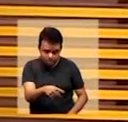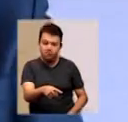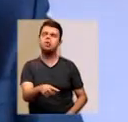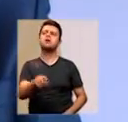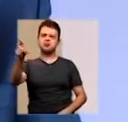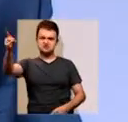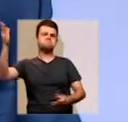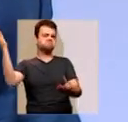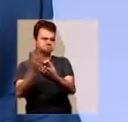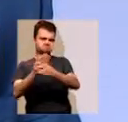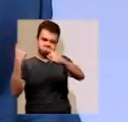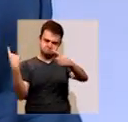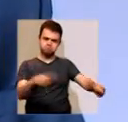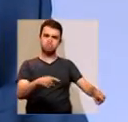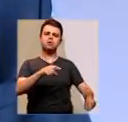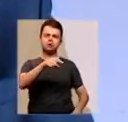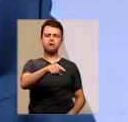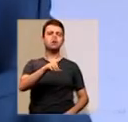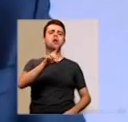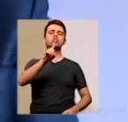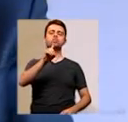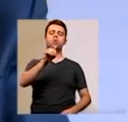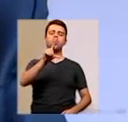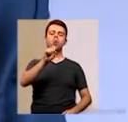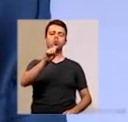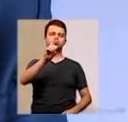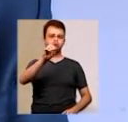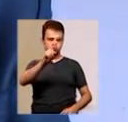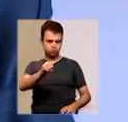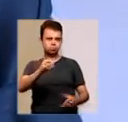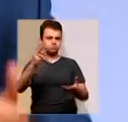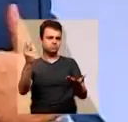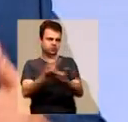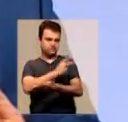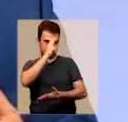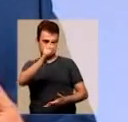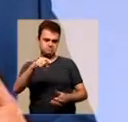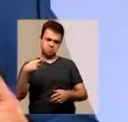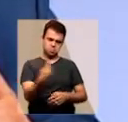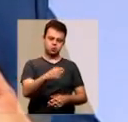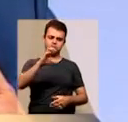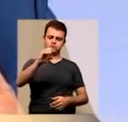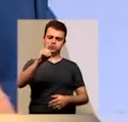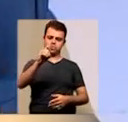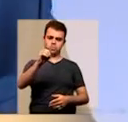tese, responde por crime doloso. Ele pode ir a júri. Quando a pessoa